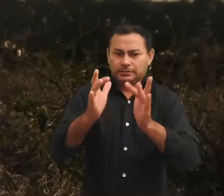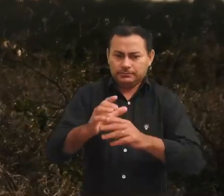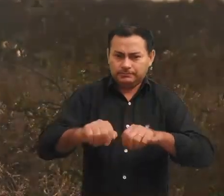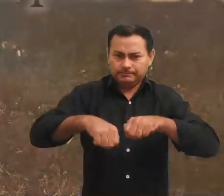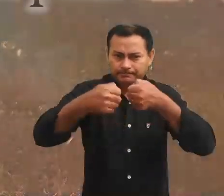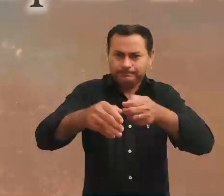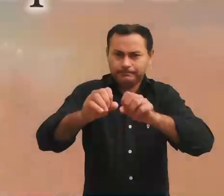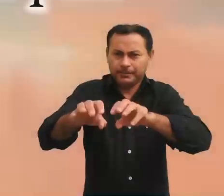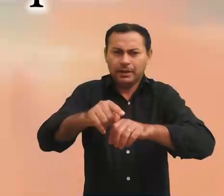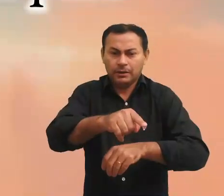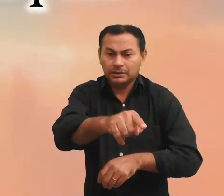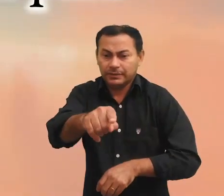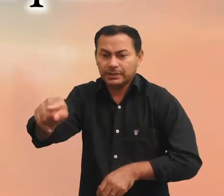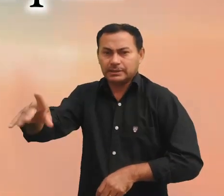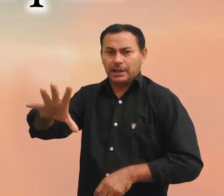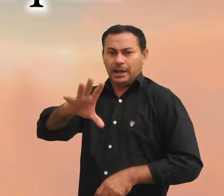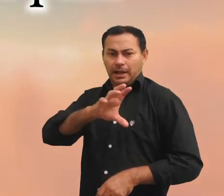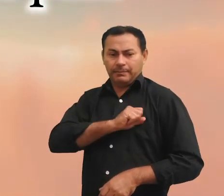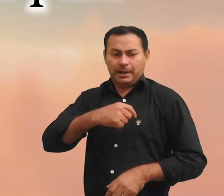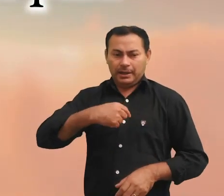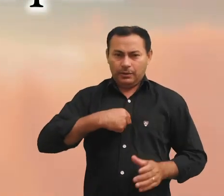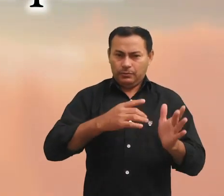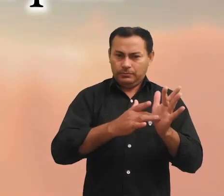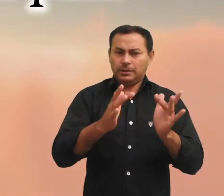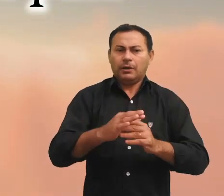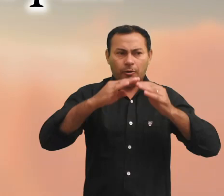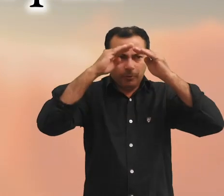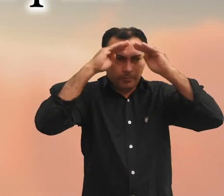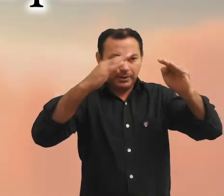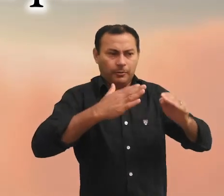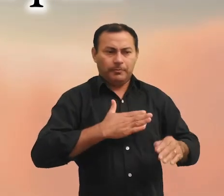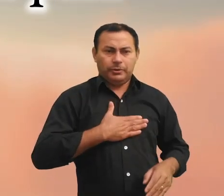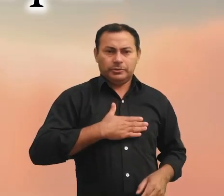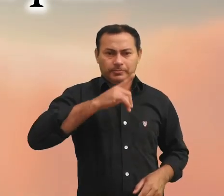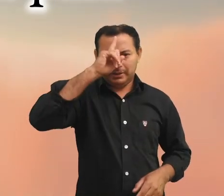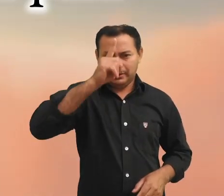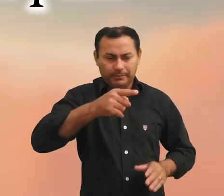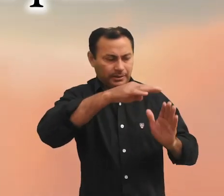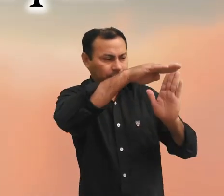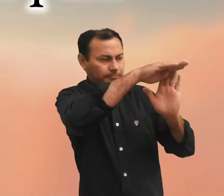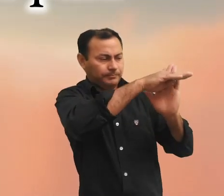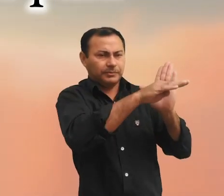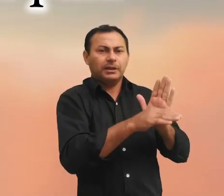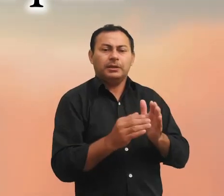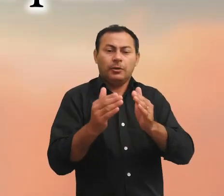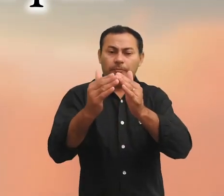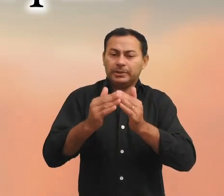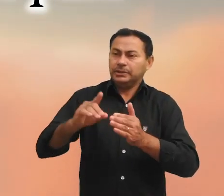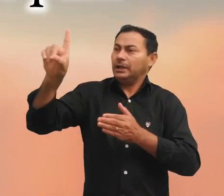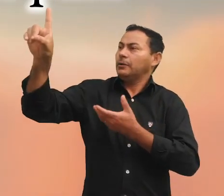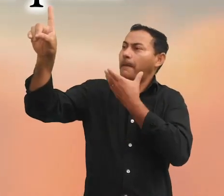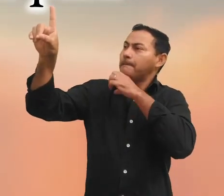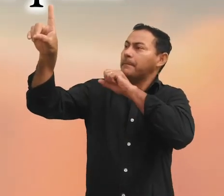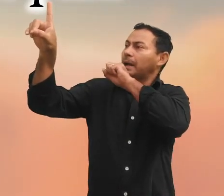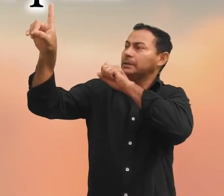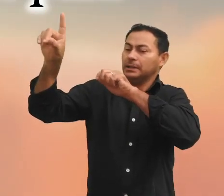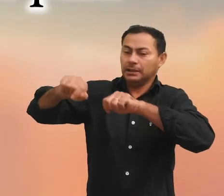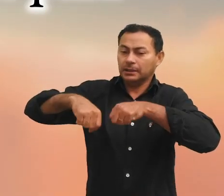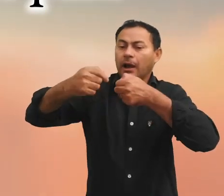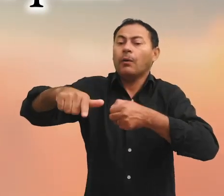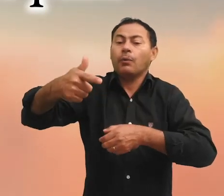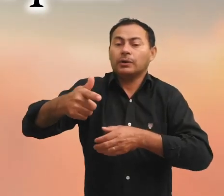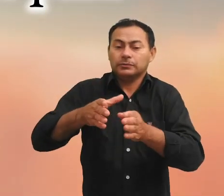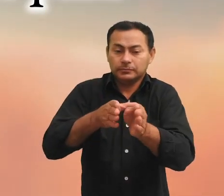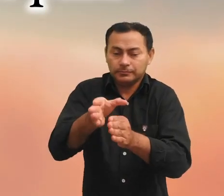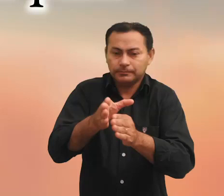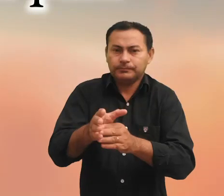que ele nos deu. Se vocês me amam, obedecerão aos meus mandamentos. E eu pedirei ao Pai, e ele